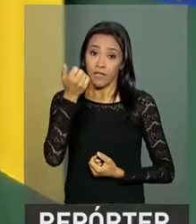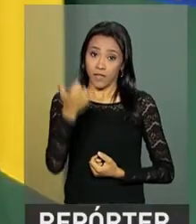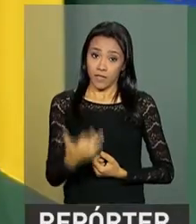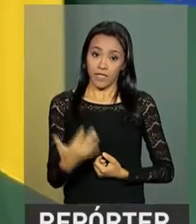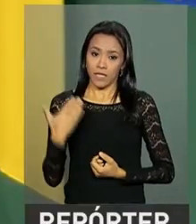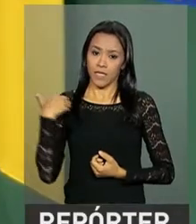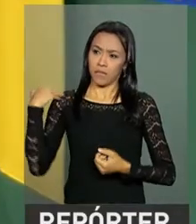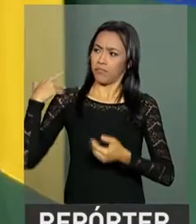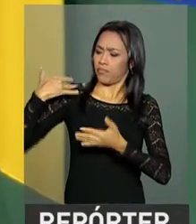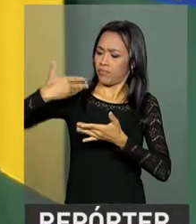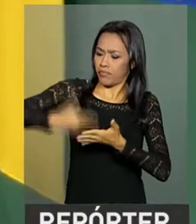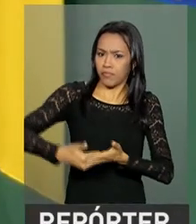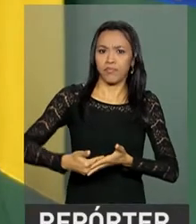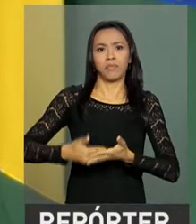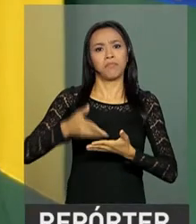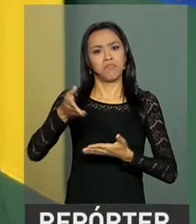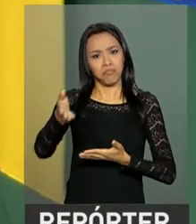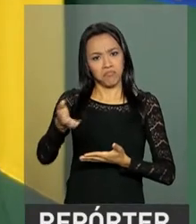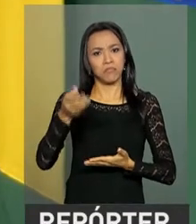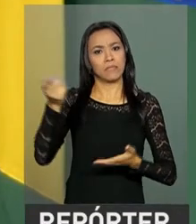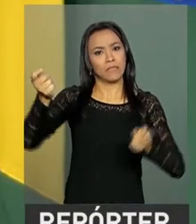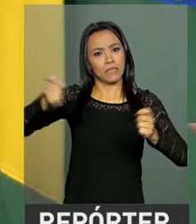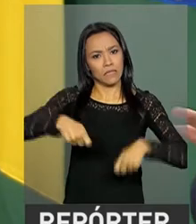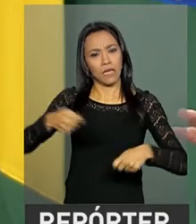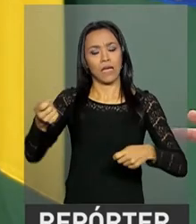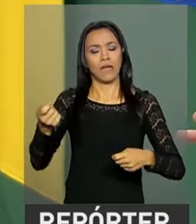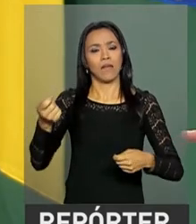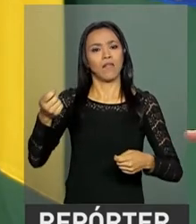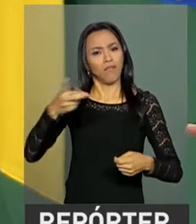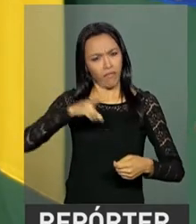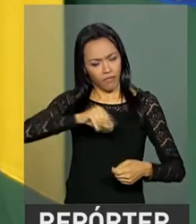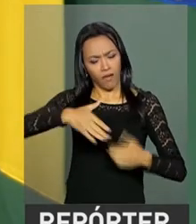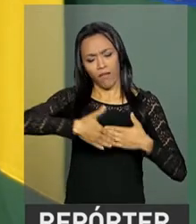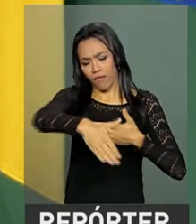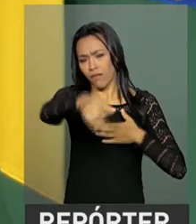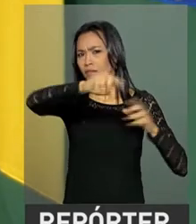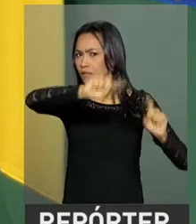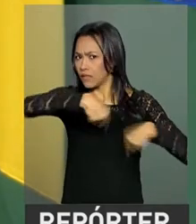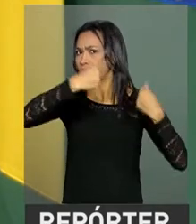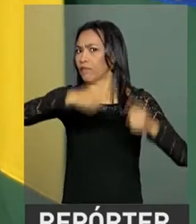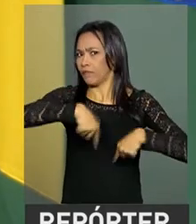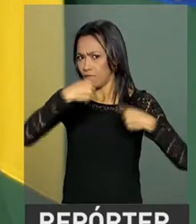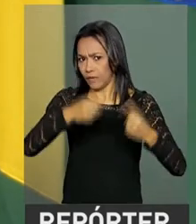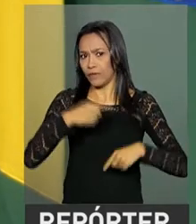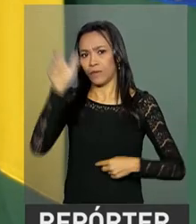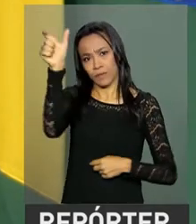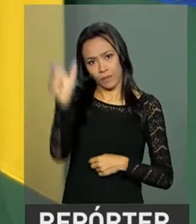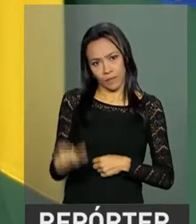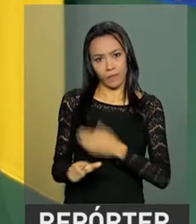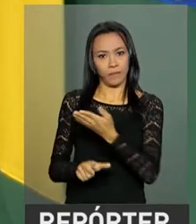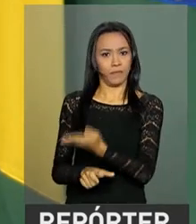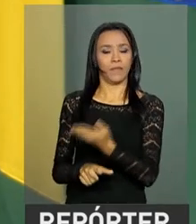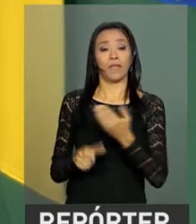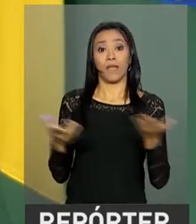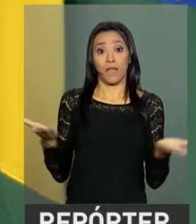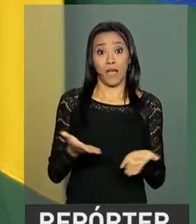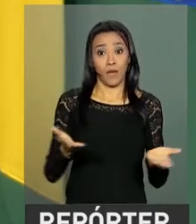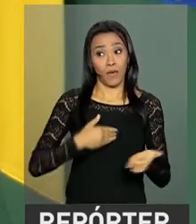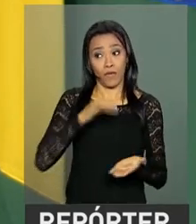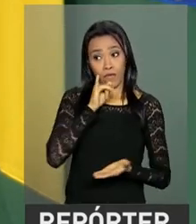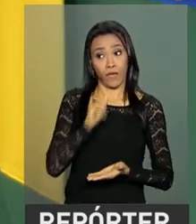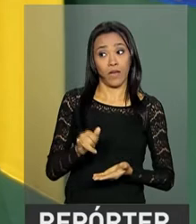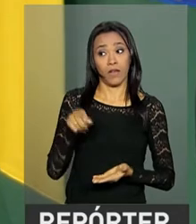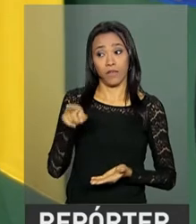plenamente para a função vai enfrentar desafios não terá dúvidas especialmente agora jeová